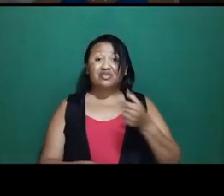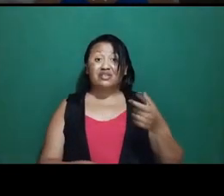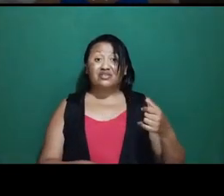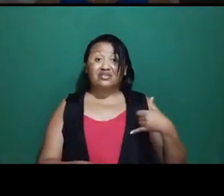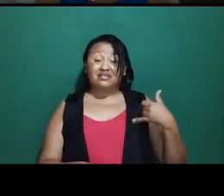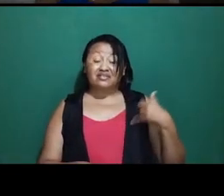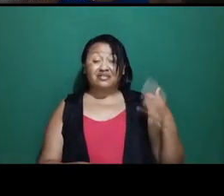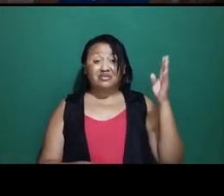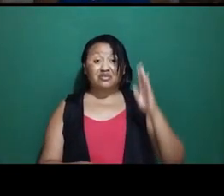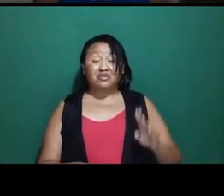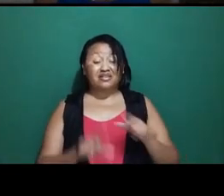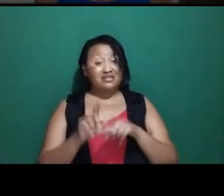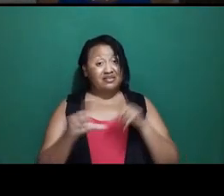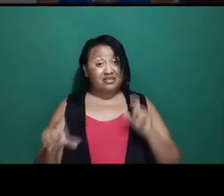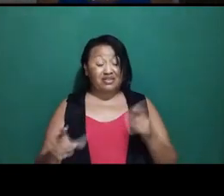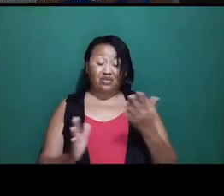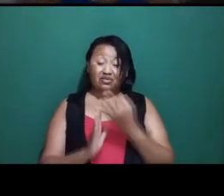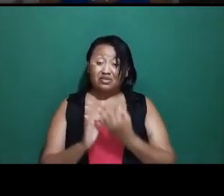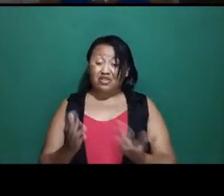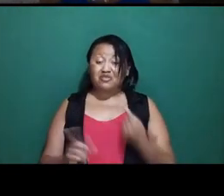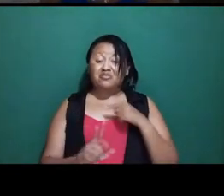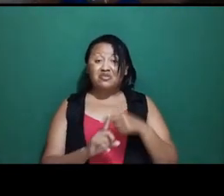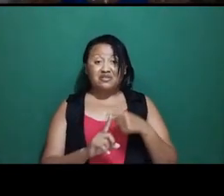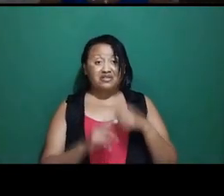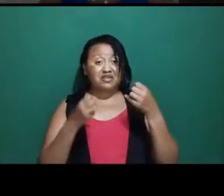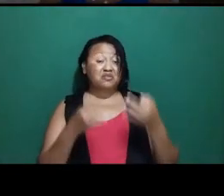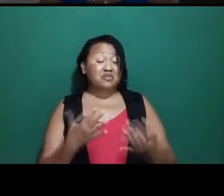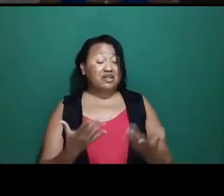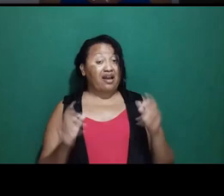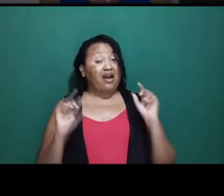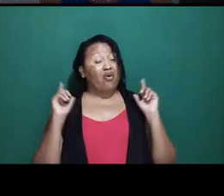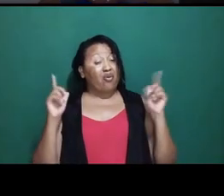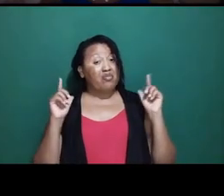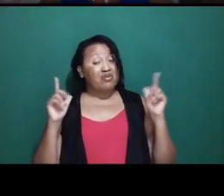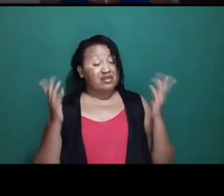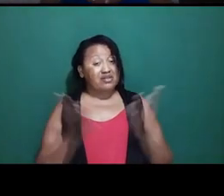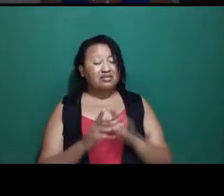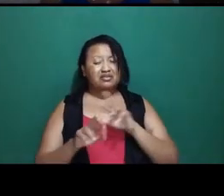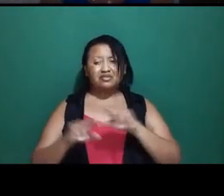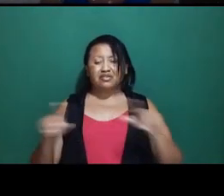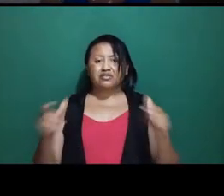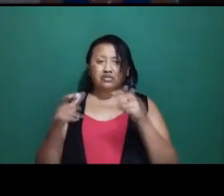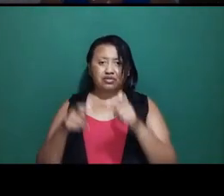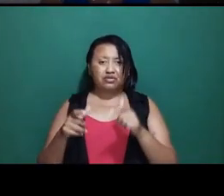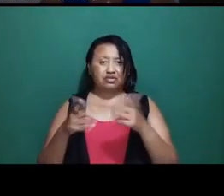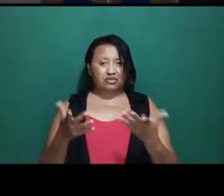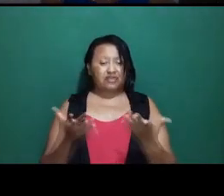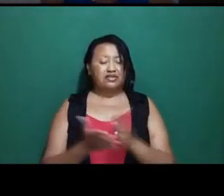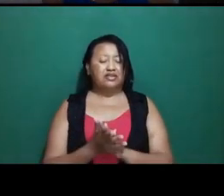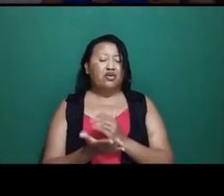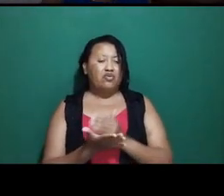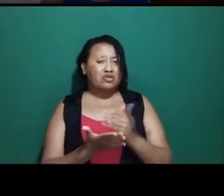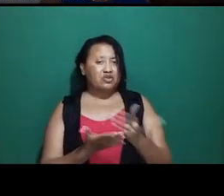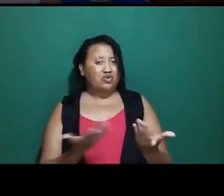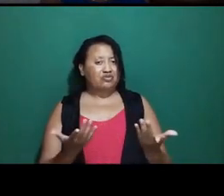né então primeiro texto um texto bastante positivo fala justamente sobre essa comemoração né vários lugares promoveram